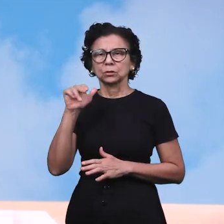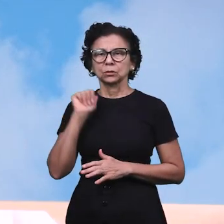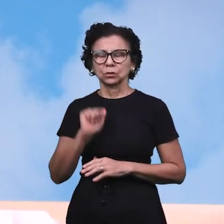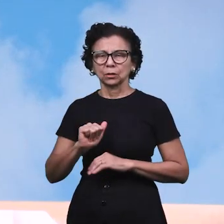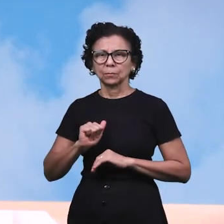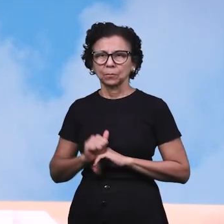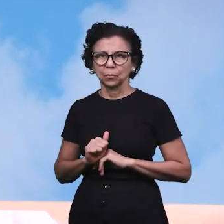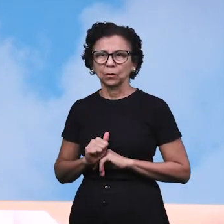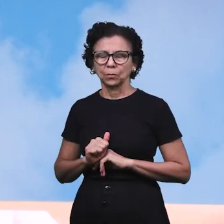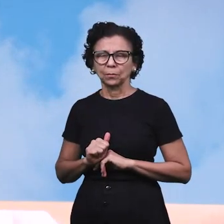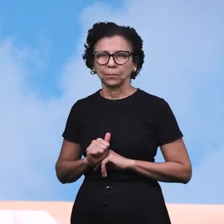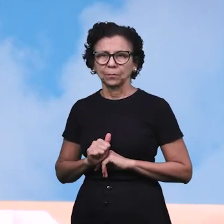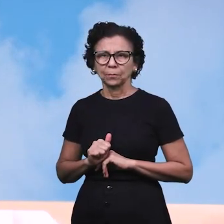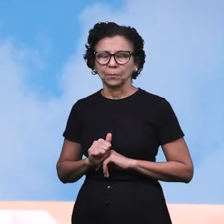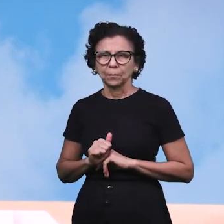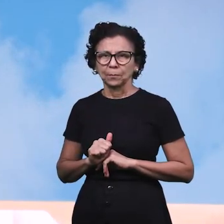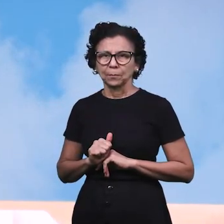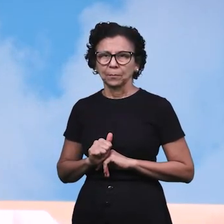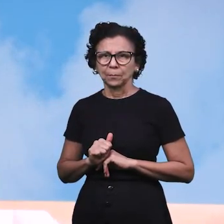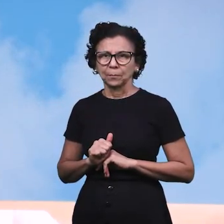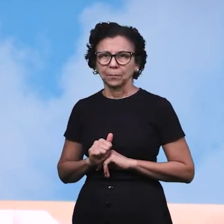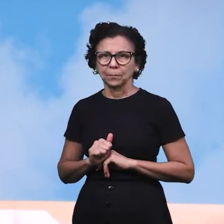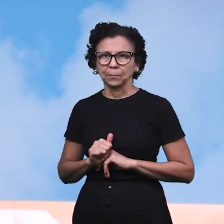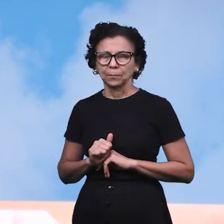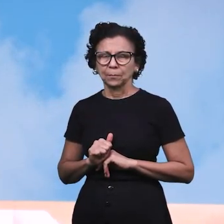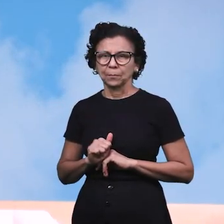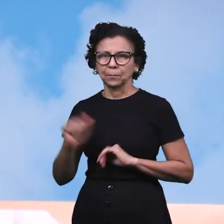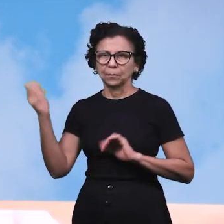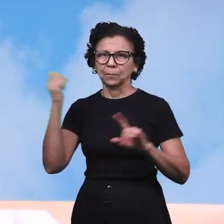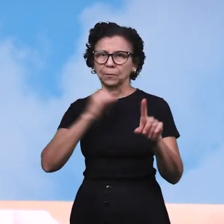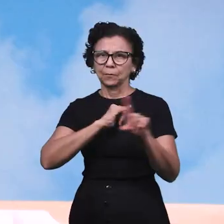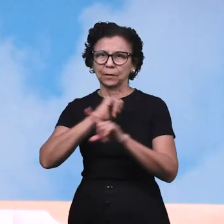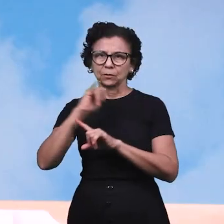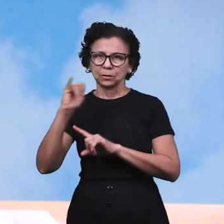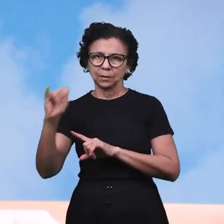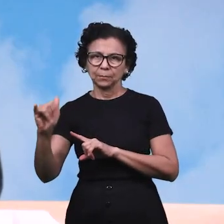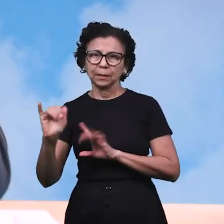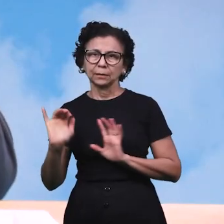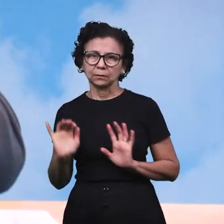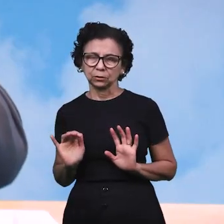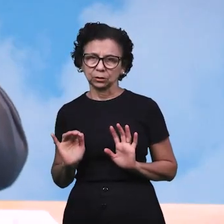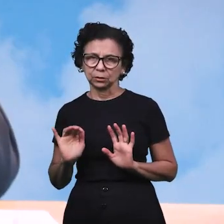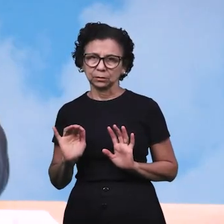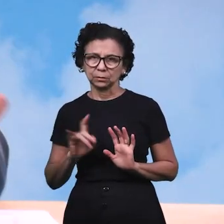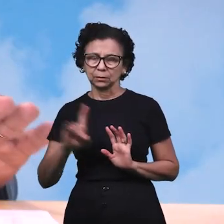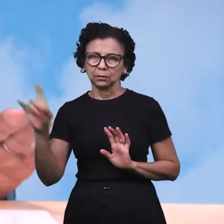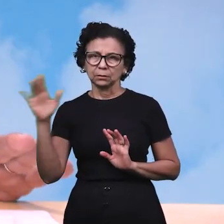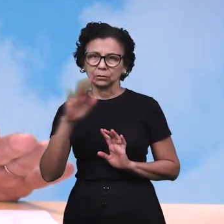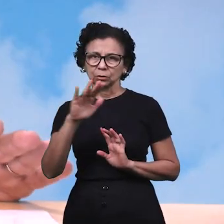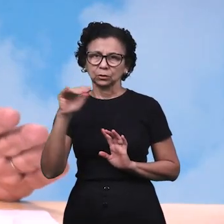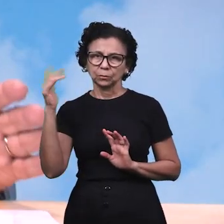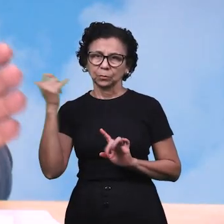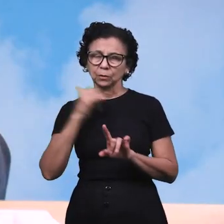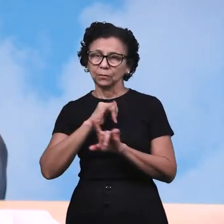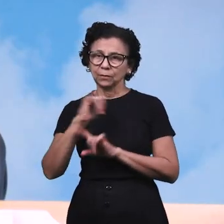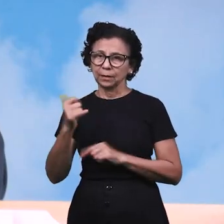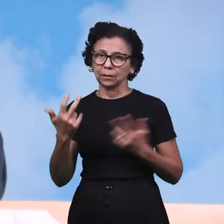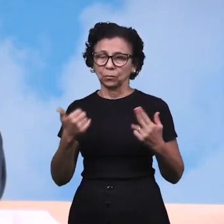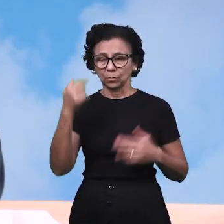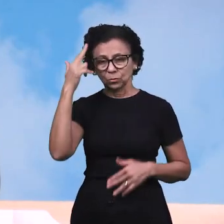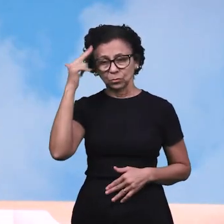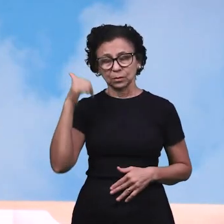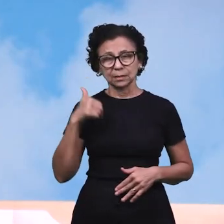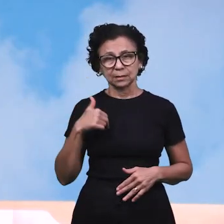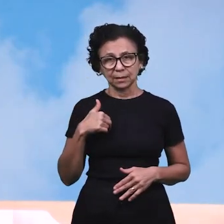entender que você foi chamado profeticamente, quando nós lemos a vida de José, é a vida profética do servo de Deus. É José